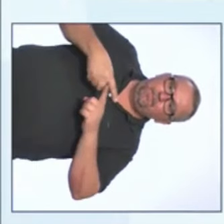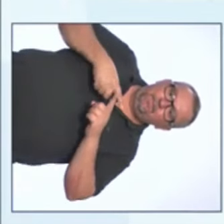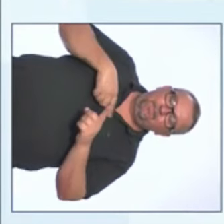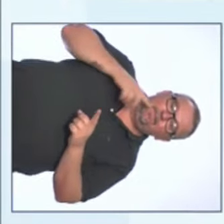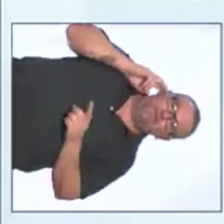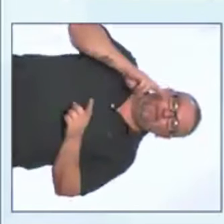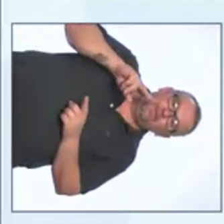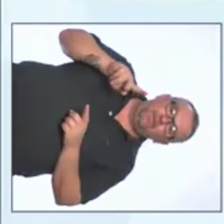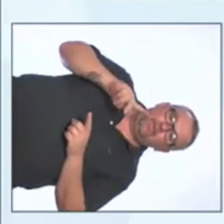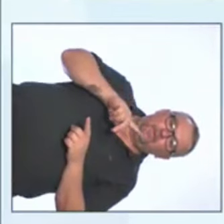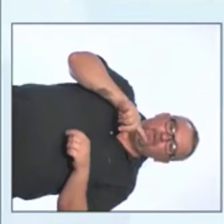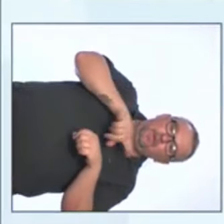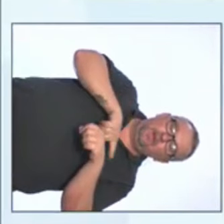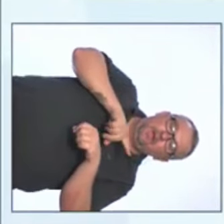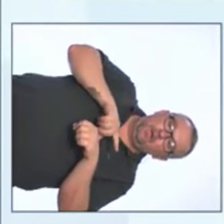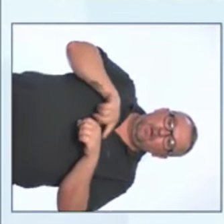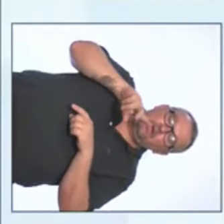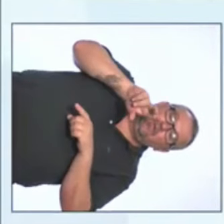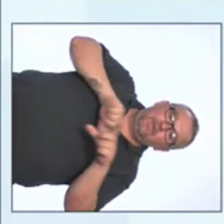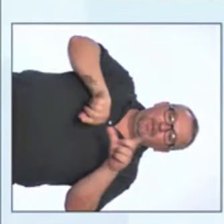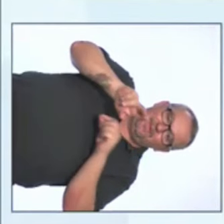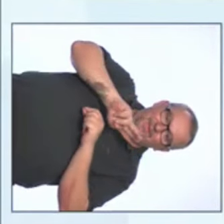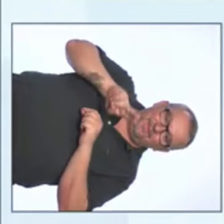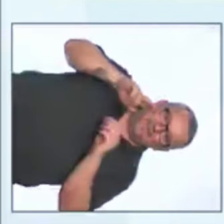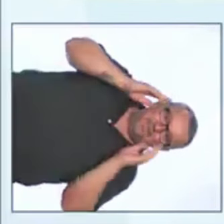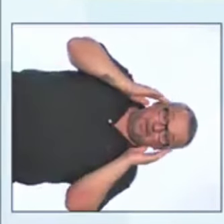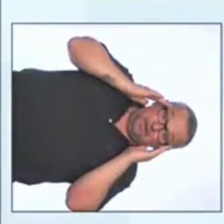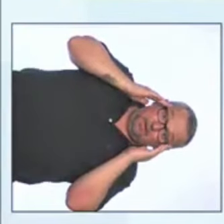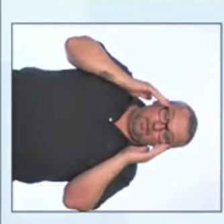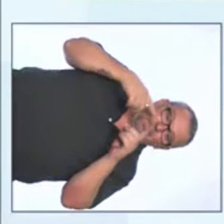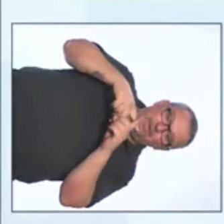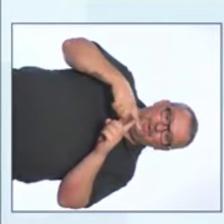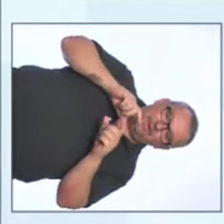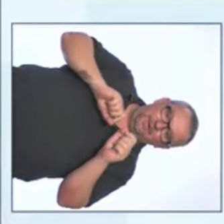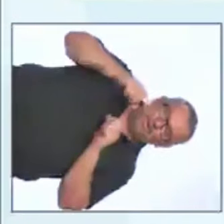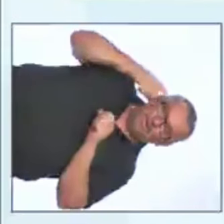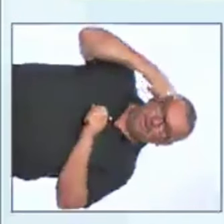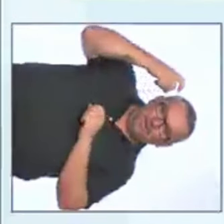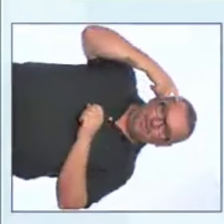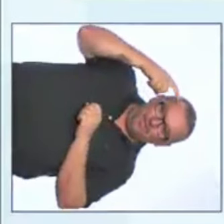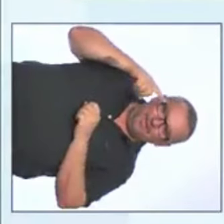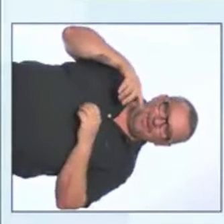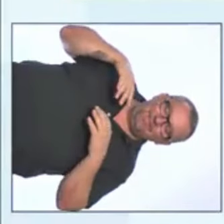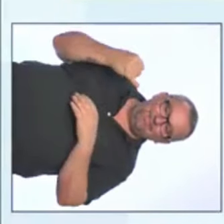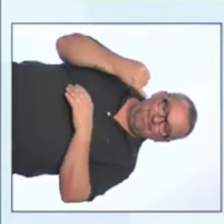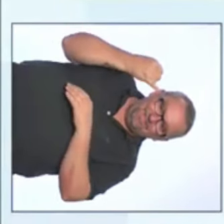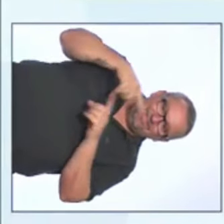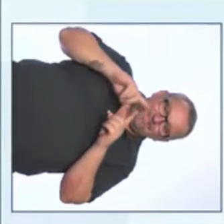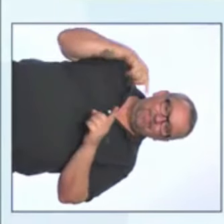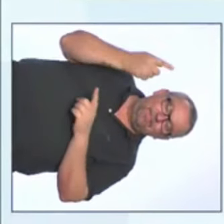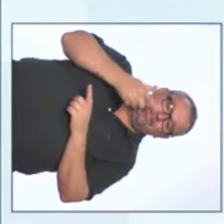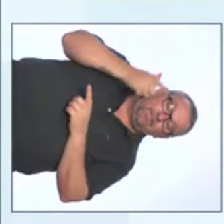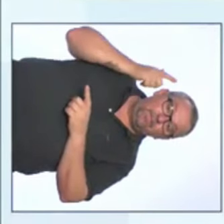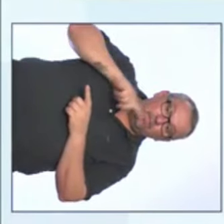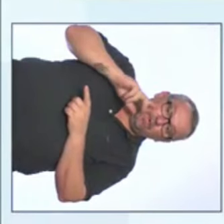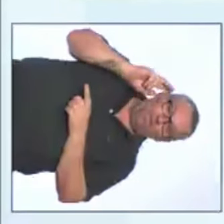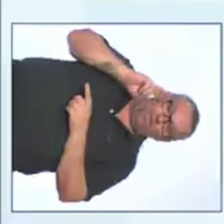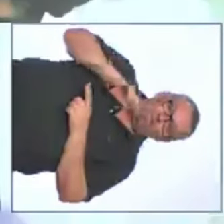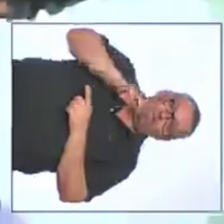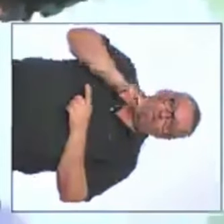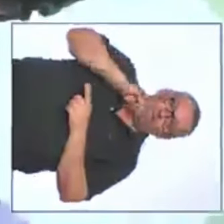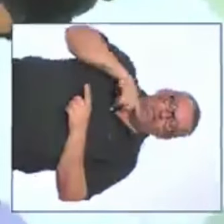muito criativos na hora de gerar esses nomes porque, né? Criatividade mas a gente conseguiu, por exemplo ver a